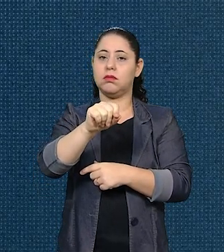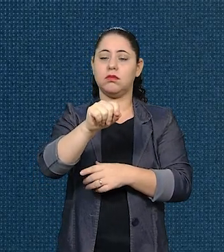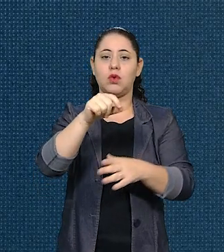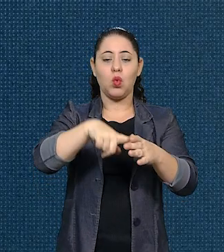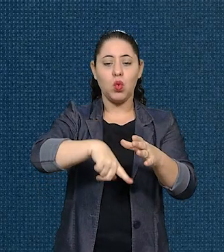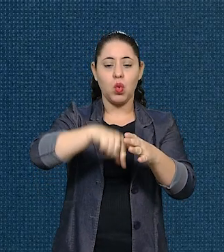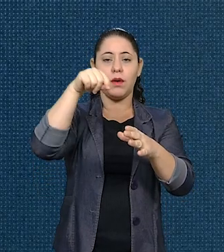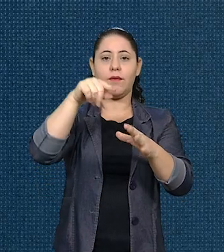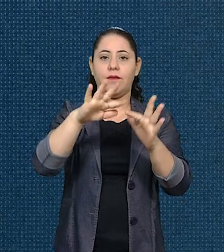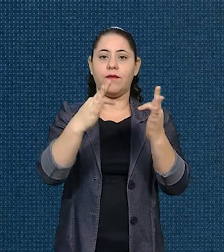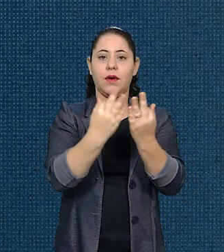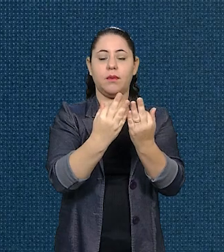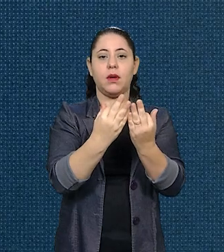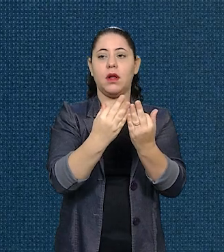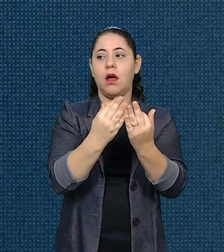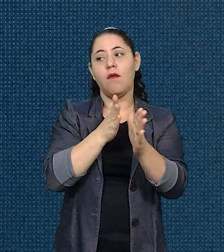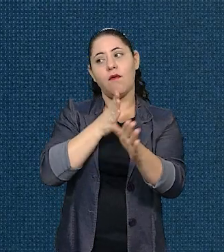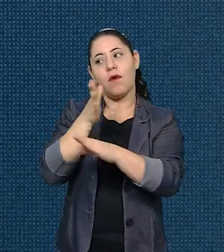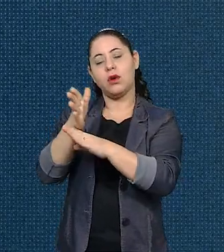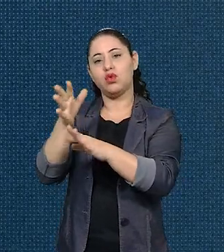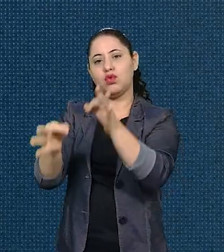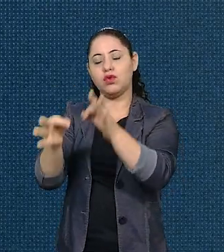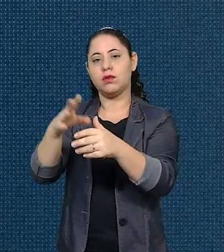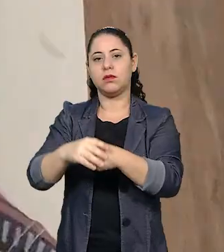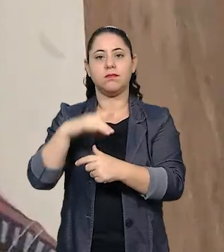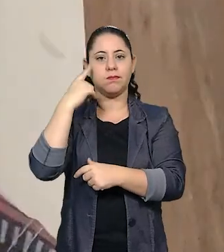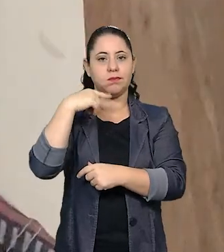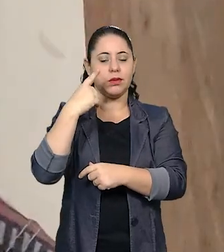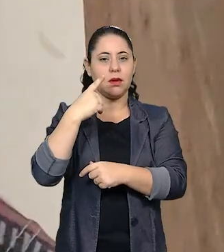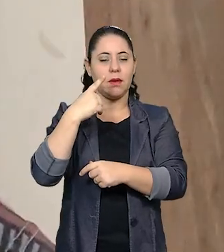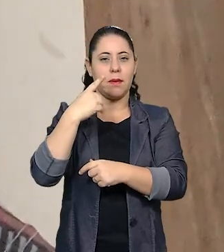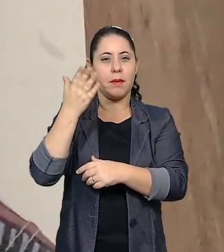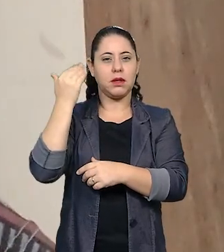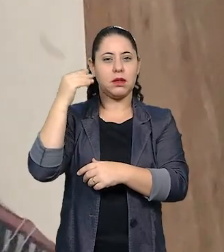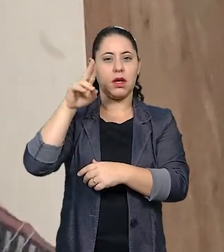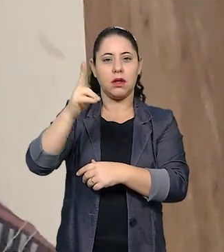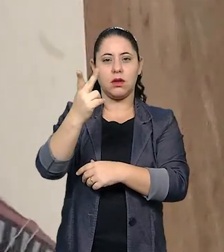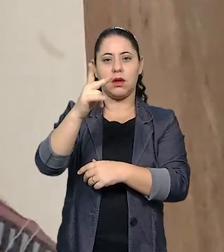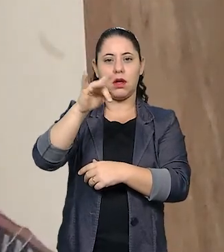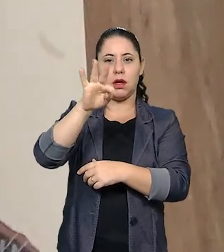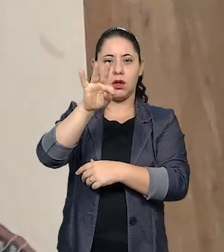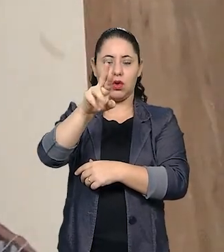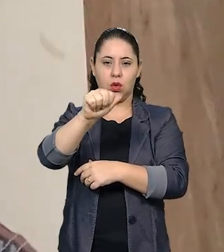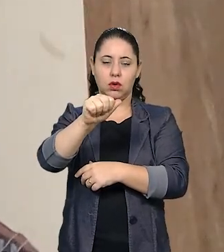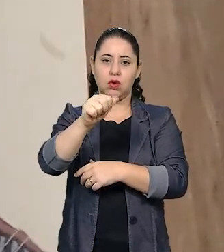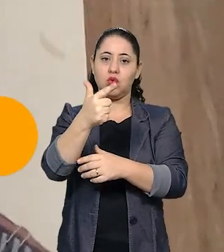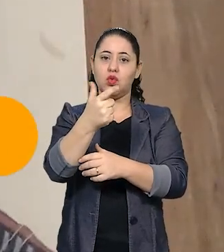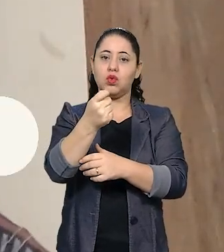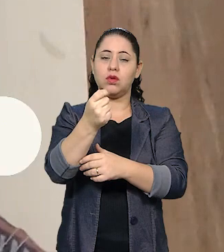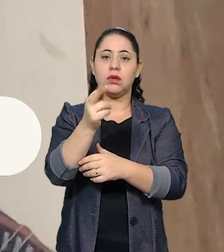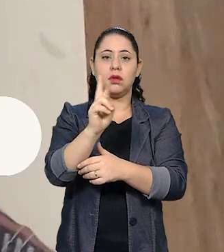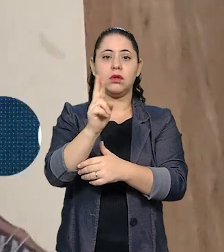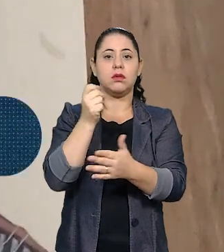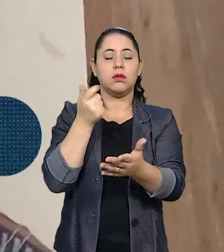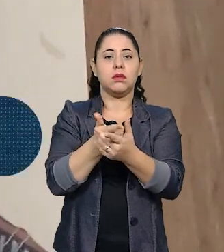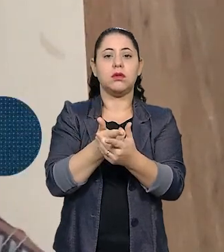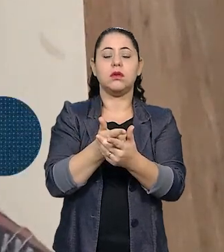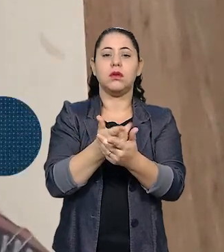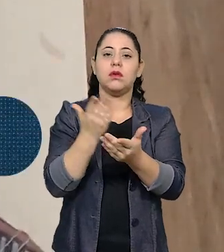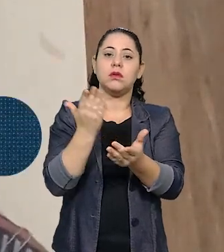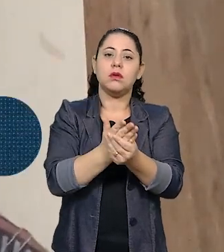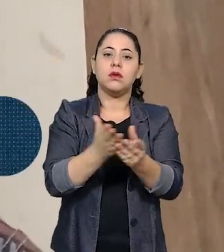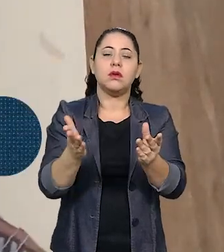creche e quem não é, não vai. Simples assim. Heitor, o mais velho, não foi escolhido pelo sorteio e a família recorreu